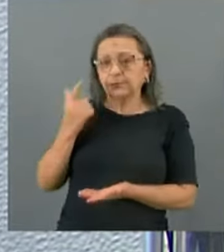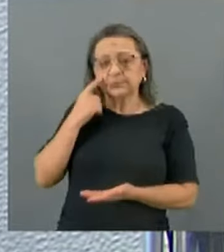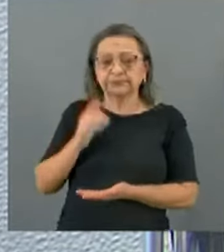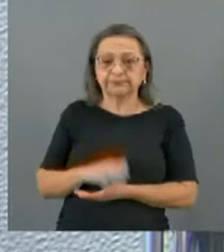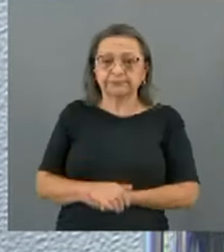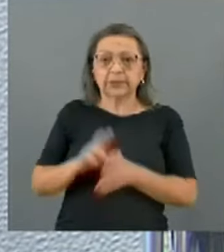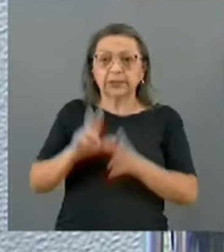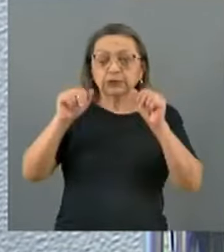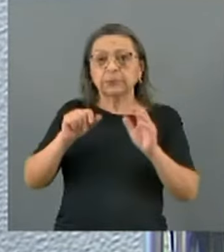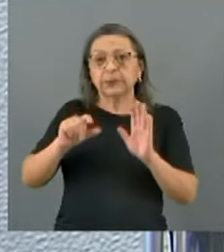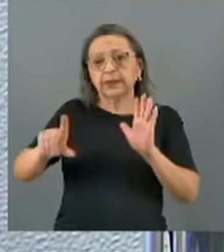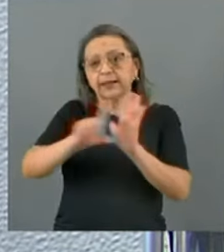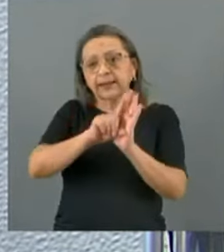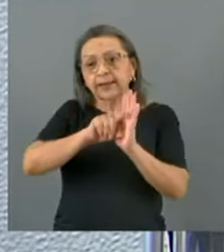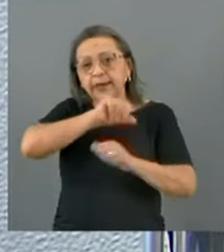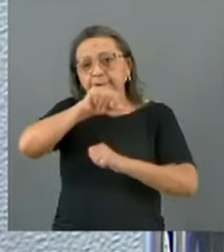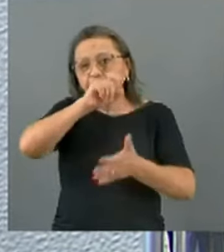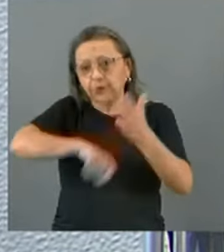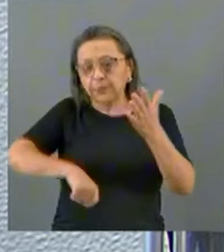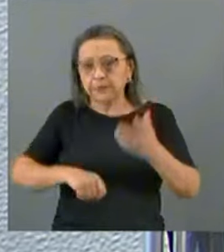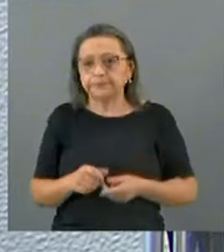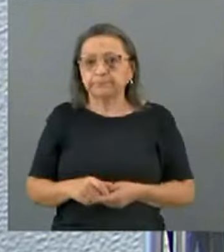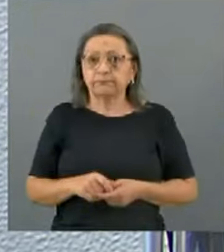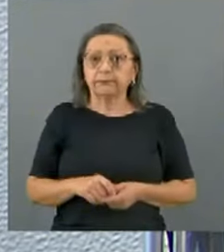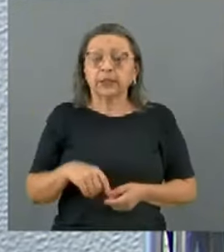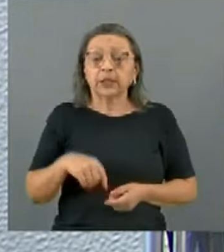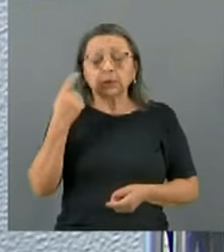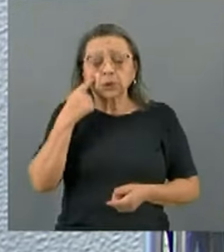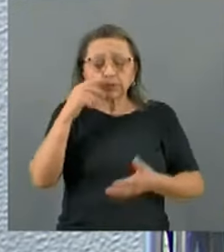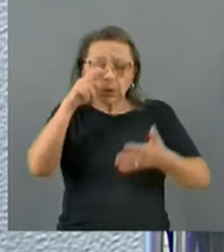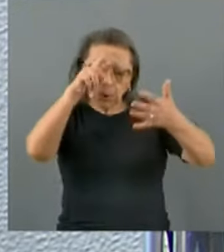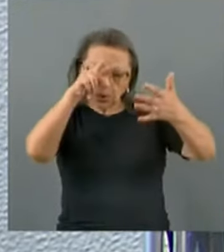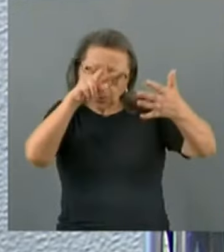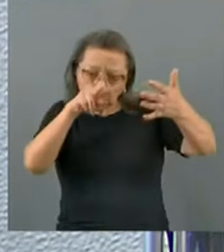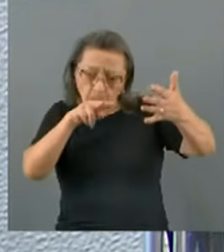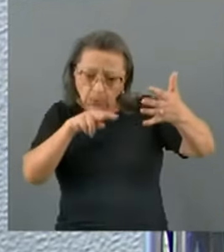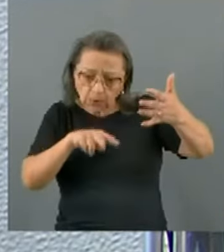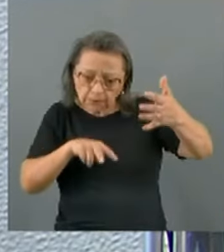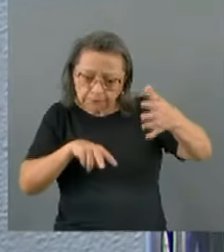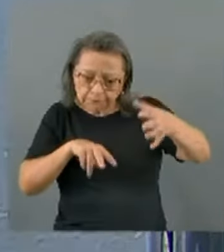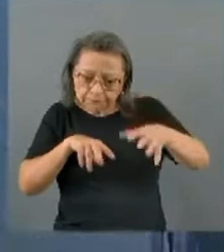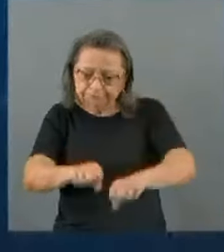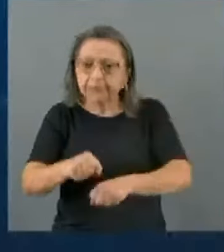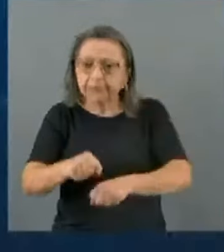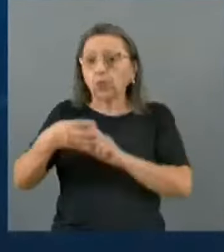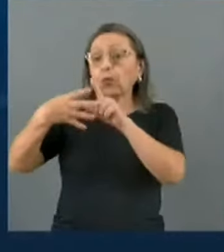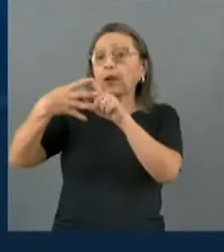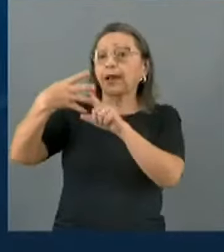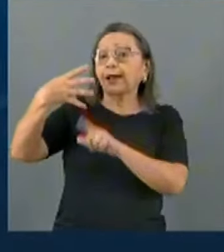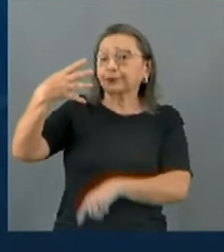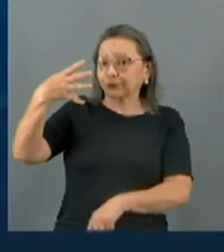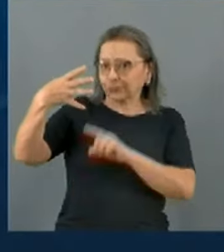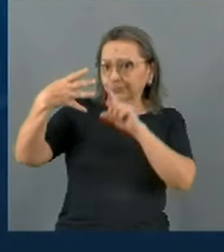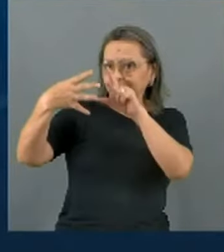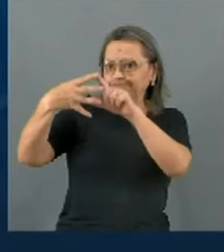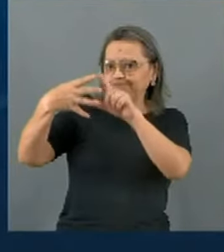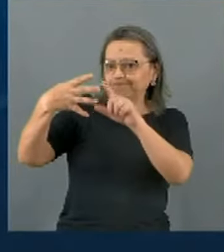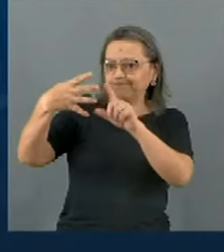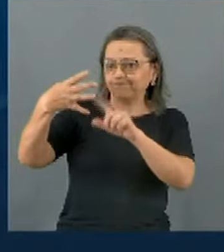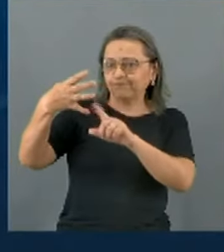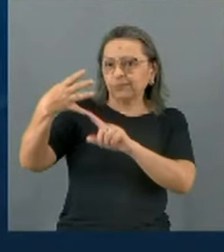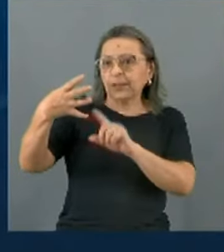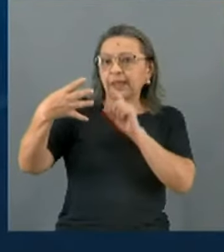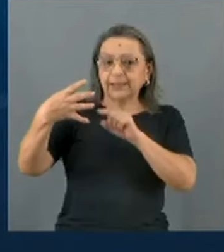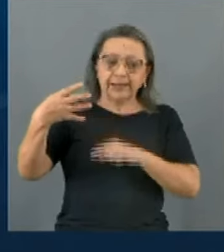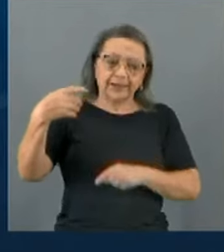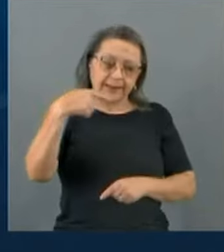da reforma tributária? Nós apontamos, senadora, quatro itens básicos do que veio da Câmara